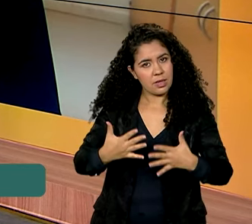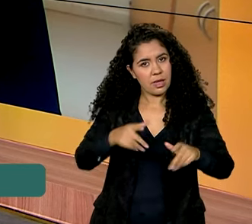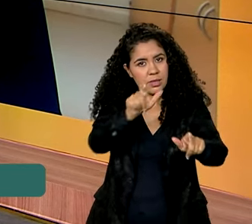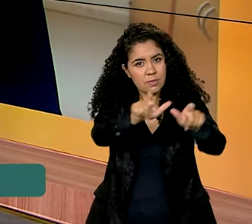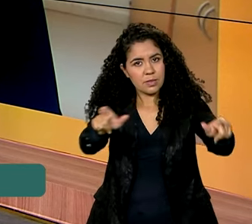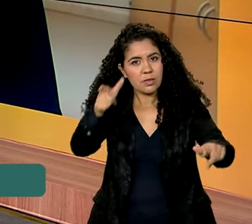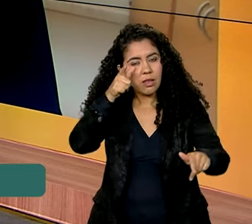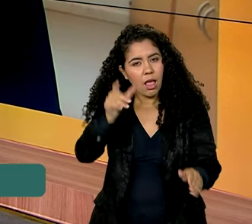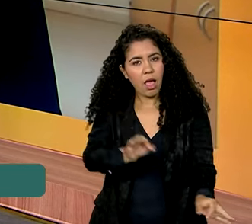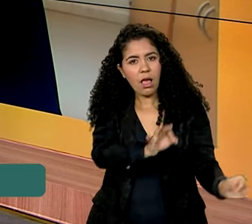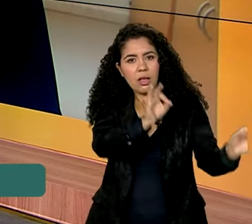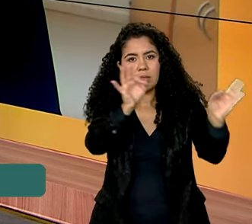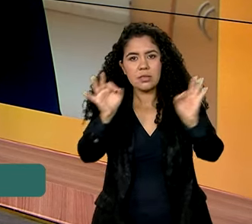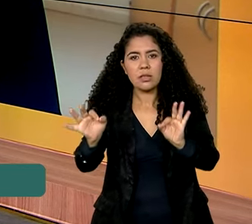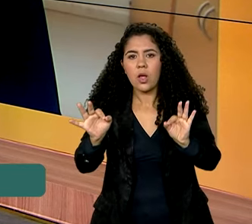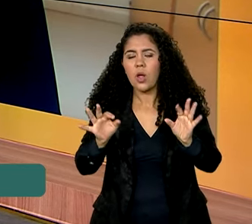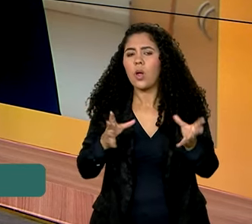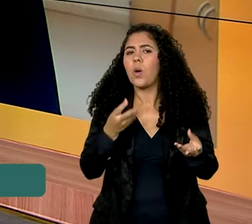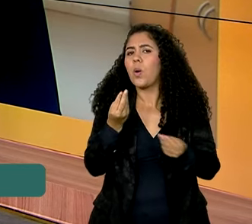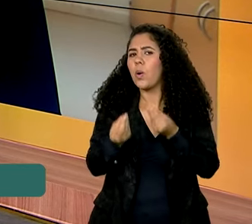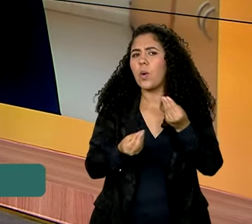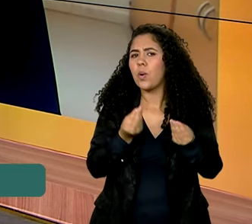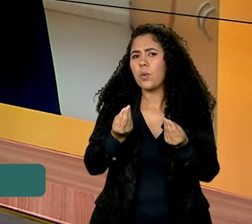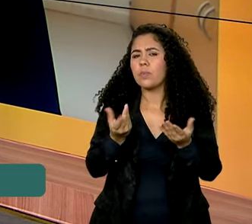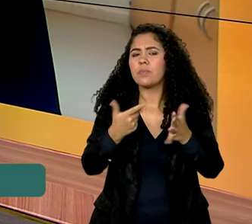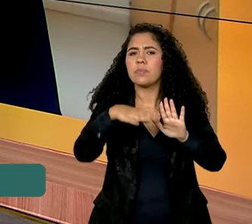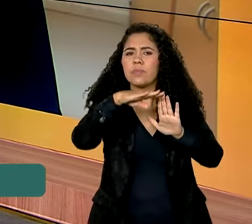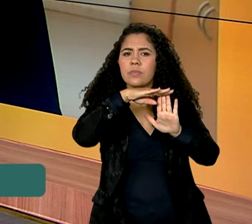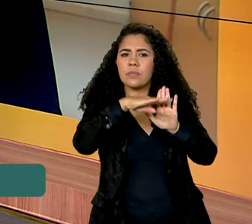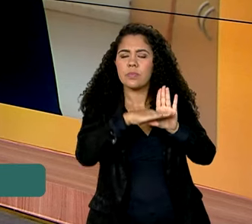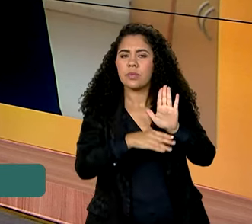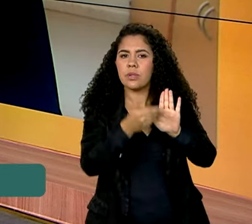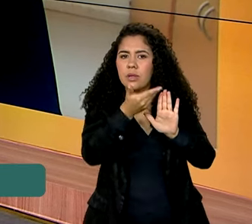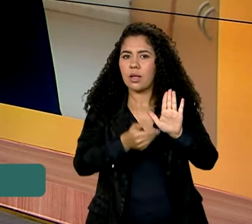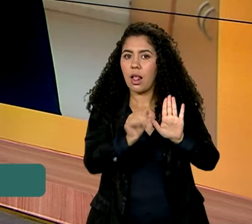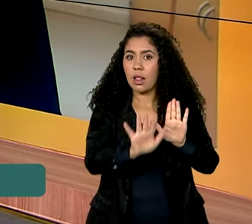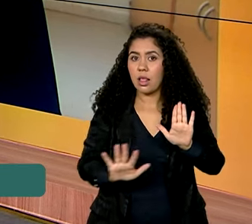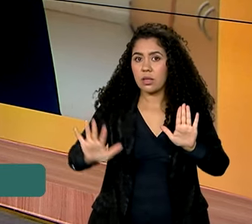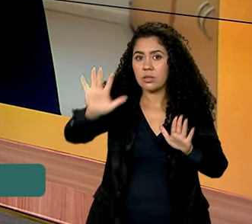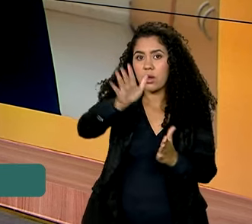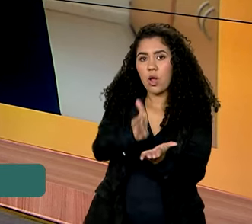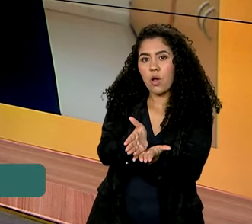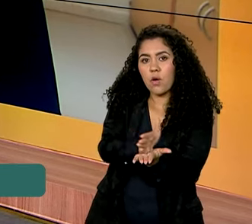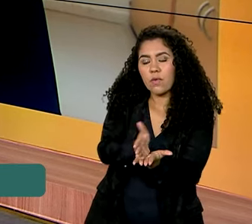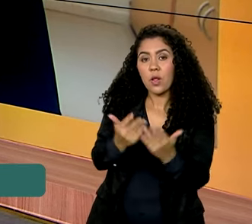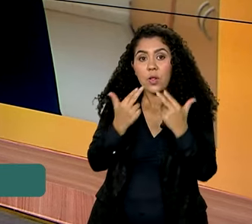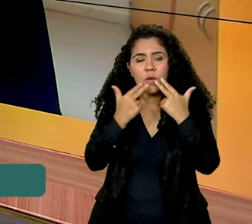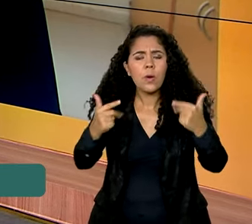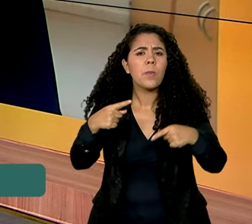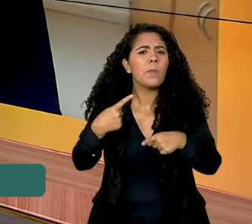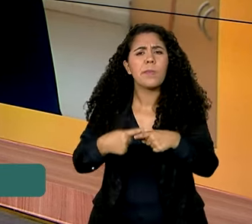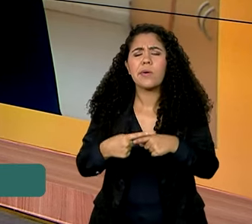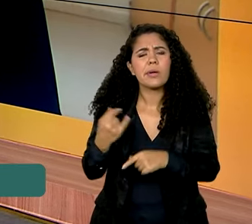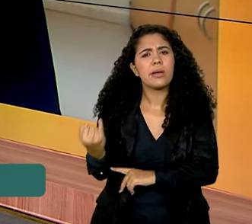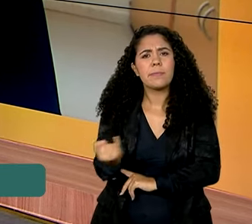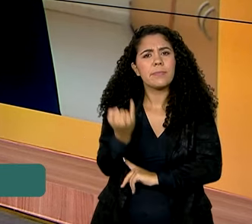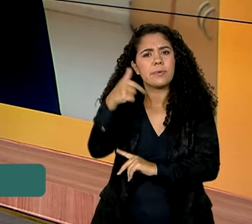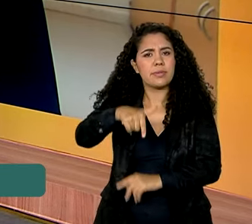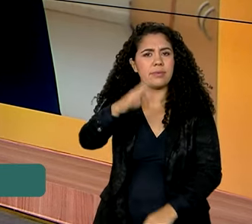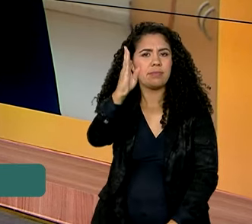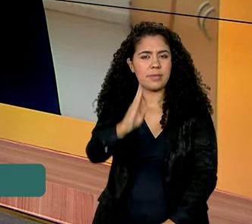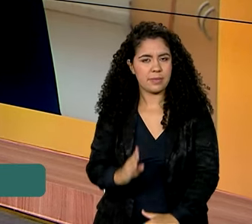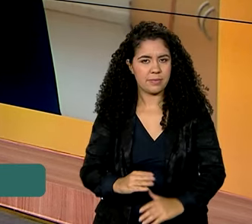para a gente, em que consiste essa Política Nacional de Fronteiras, essa novidade, e por que ela é tão importante para o Brasil.